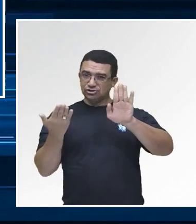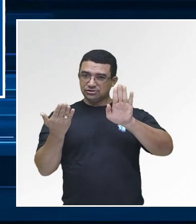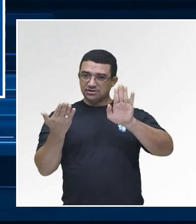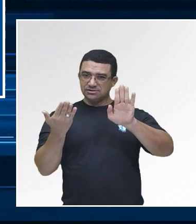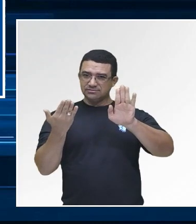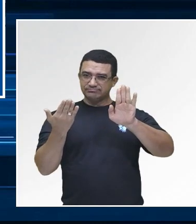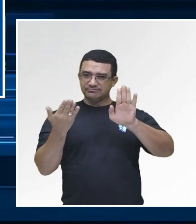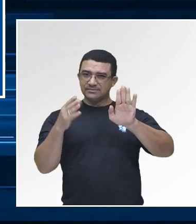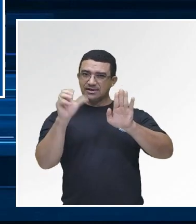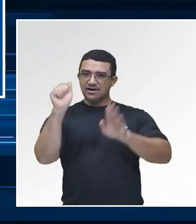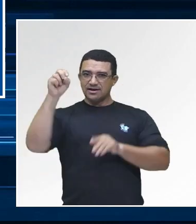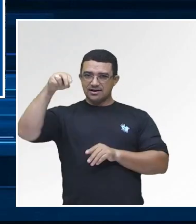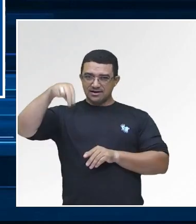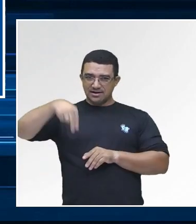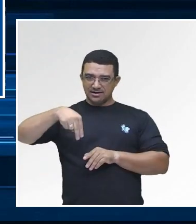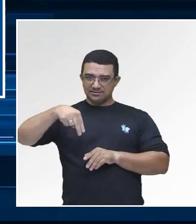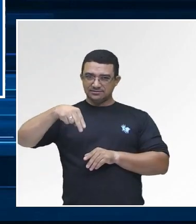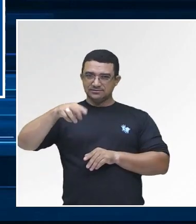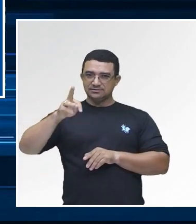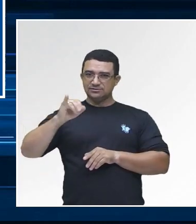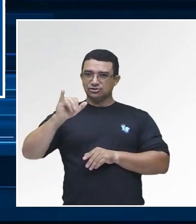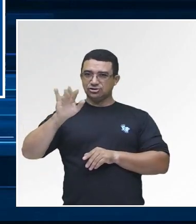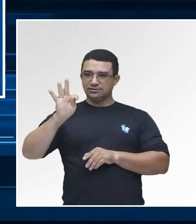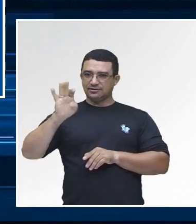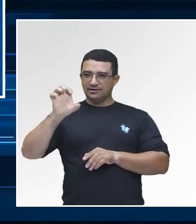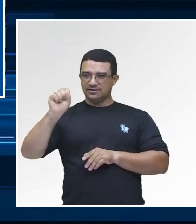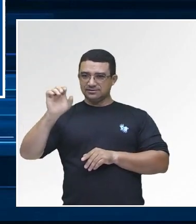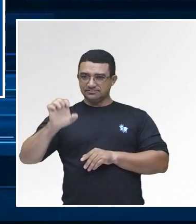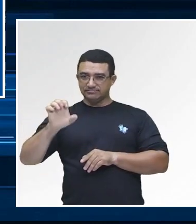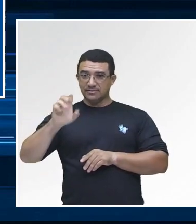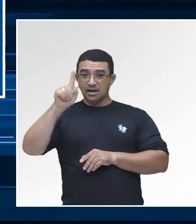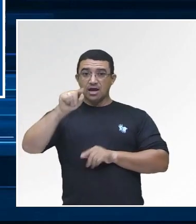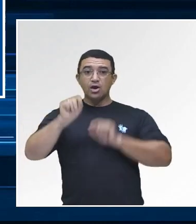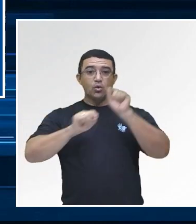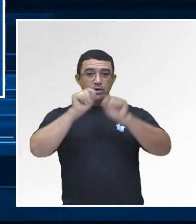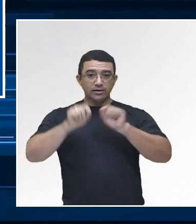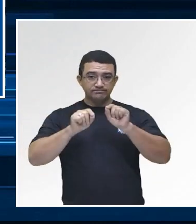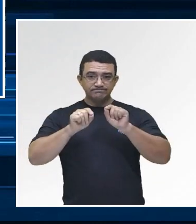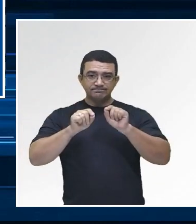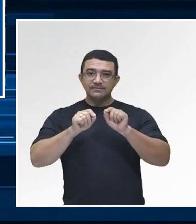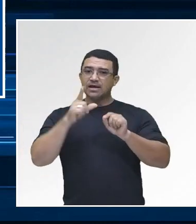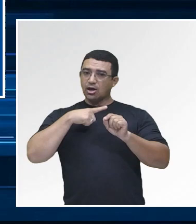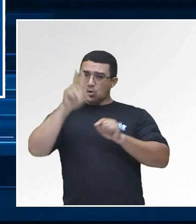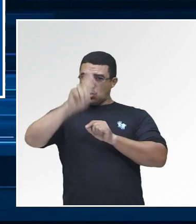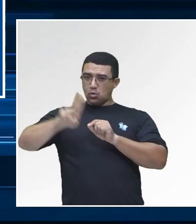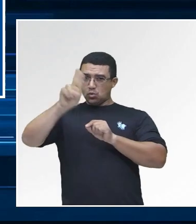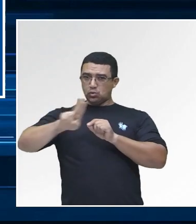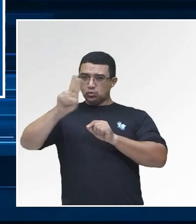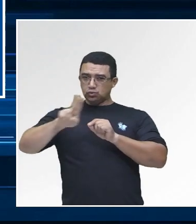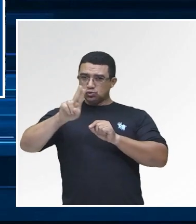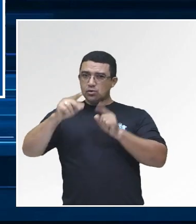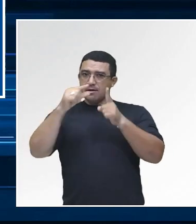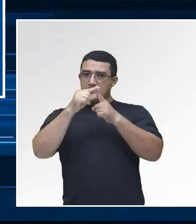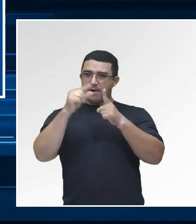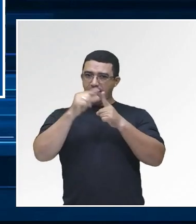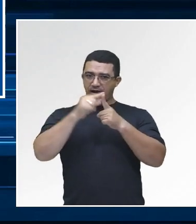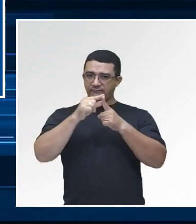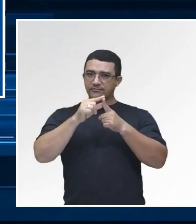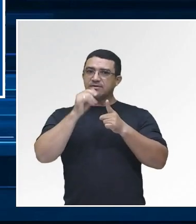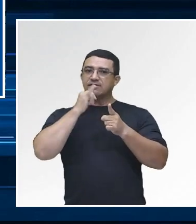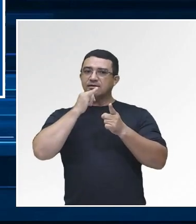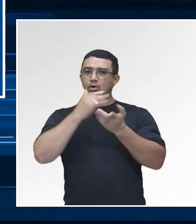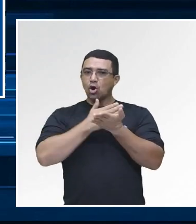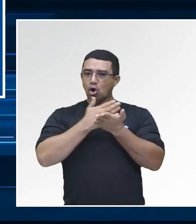sentidos opostos, como é o caso aqui, olha, o emprego próximo de termina e começa na